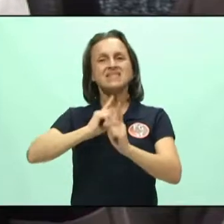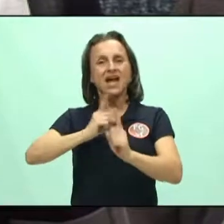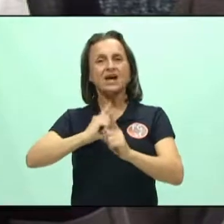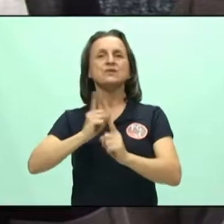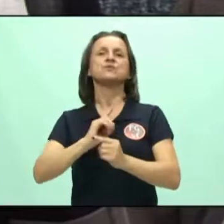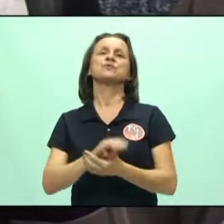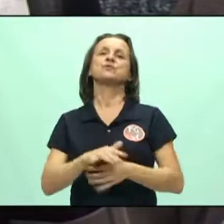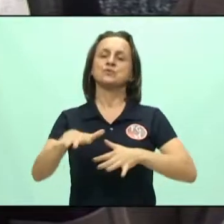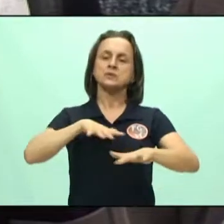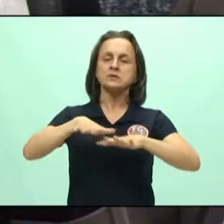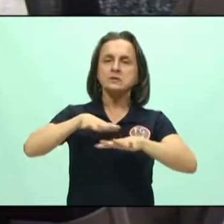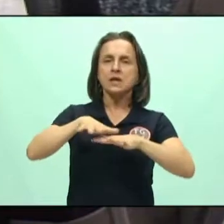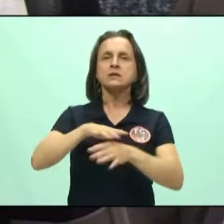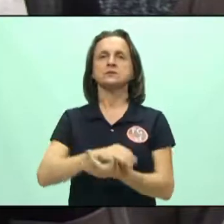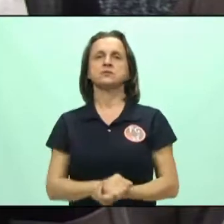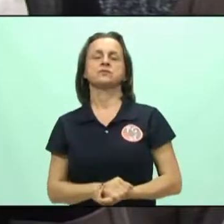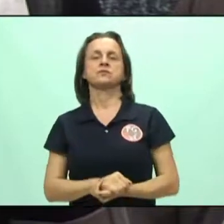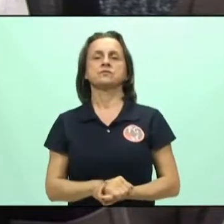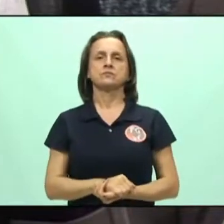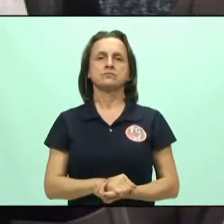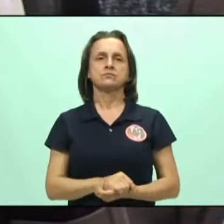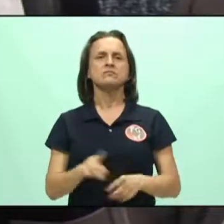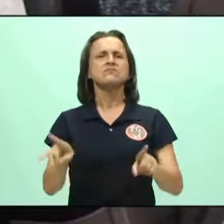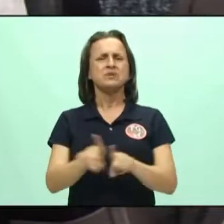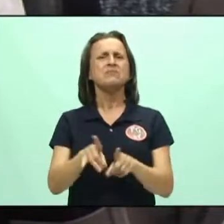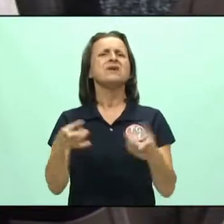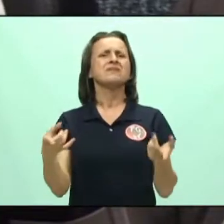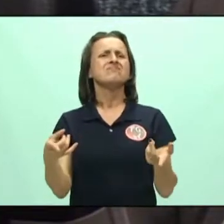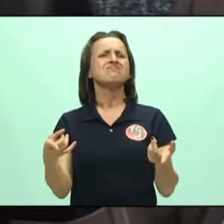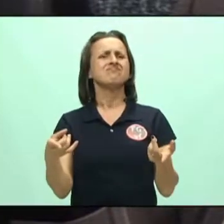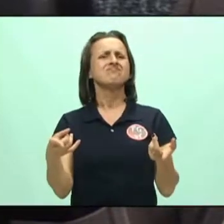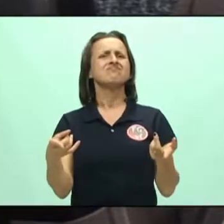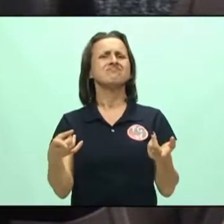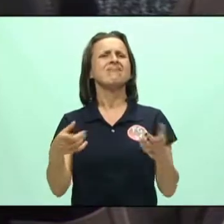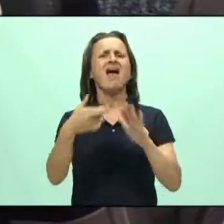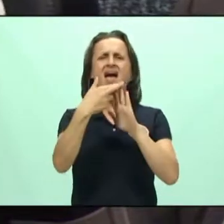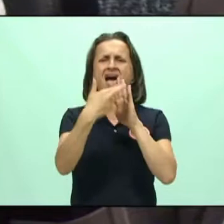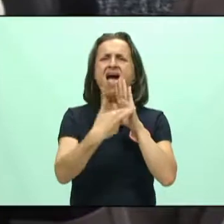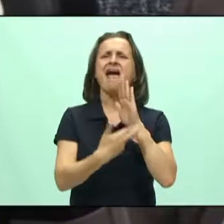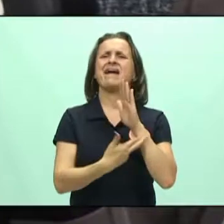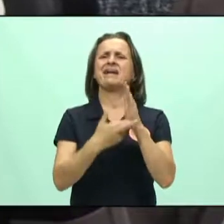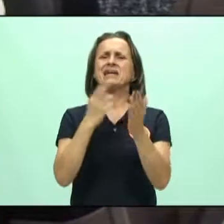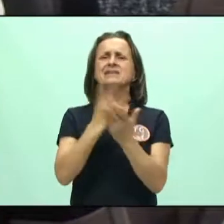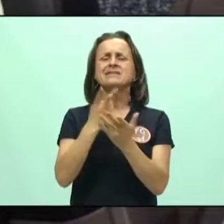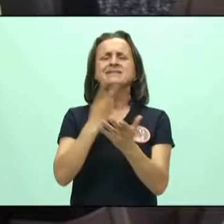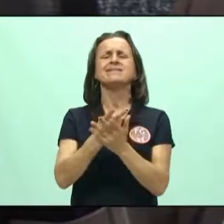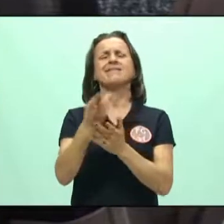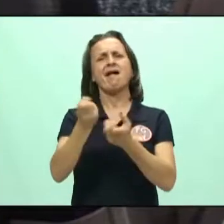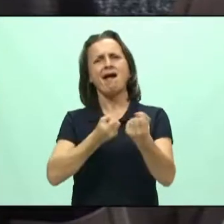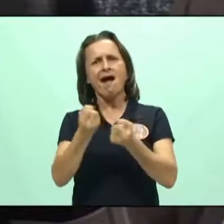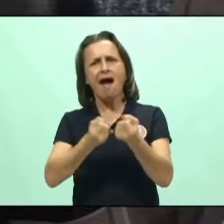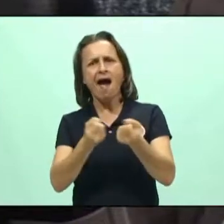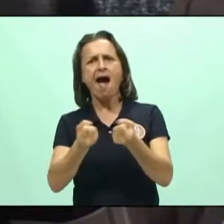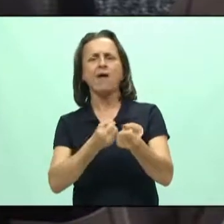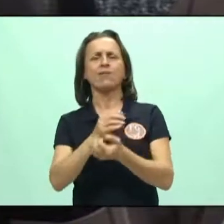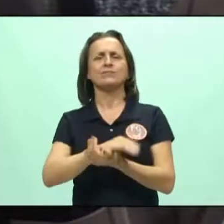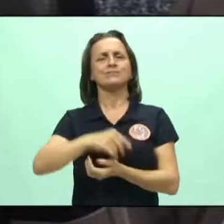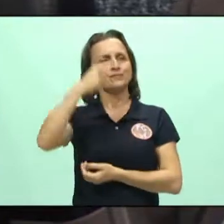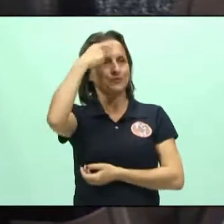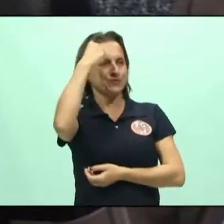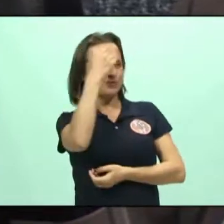paradigma dessa lógica de andar de carro devem ter entidades aí o Rubens que é um ciclista certamente conhece